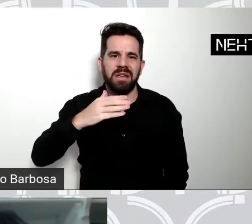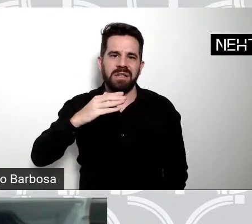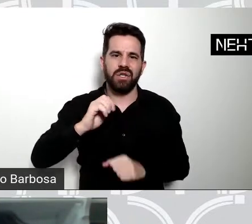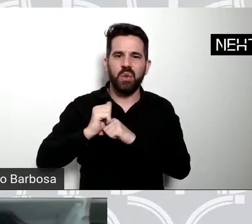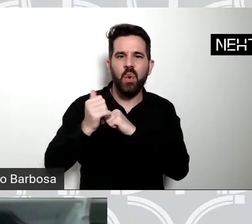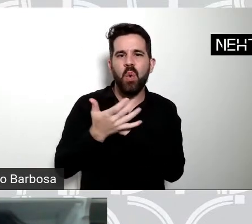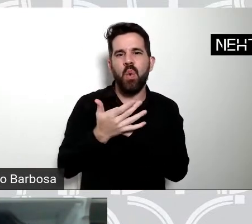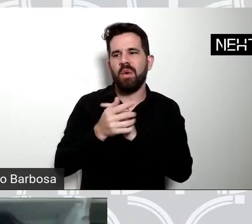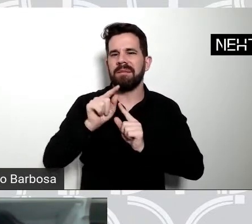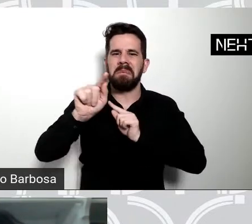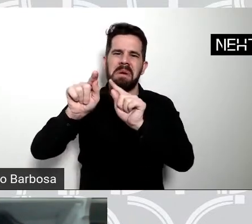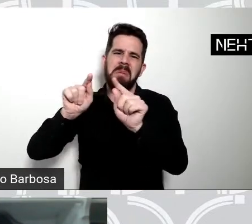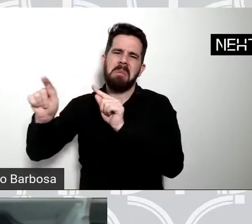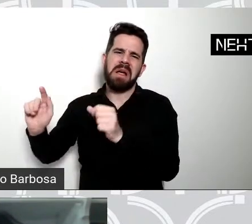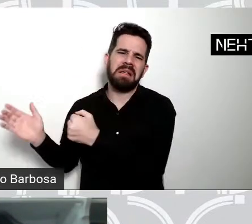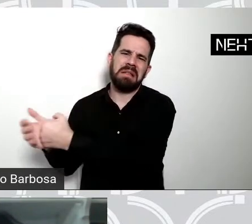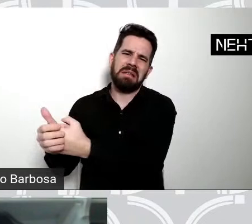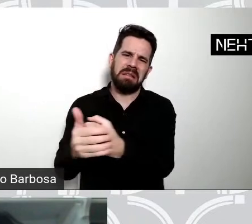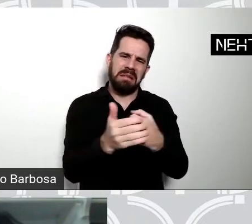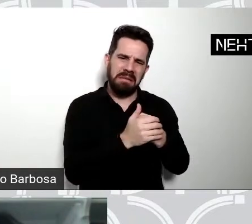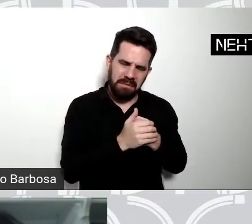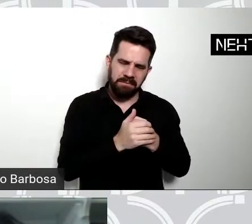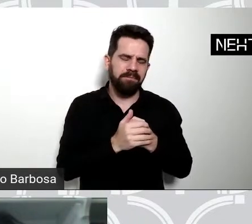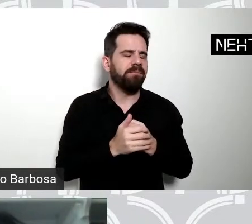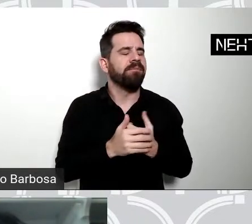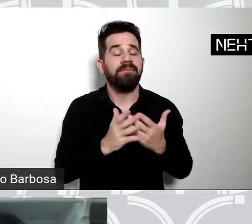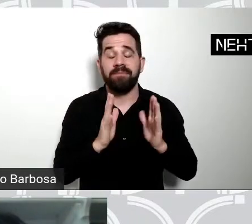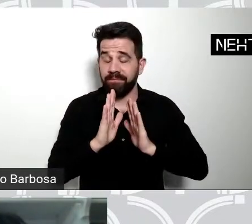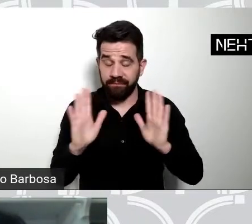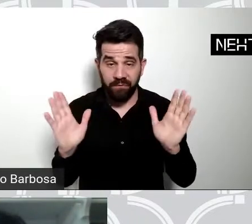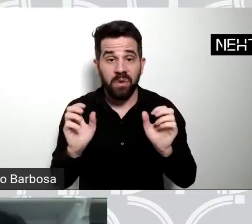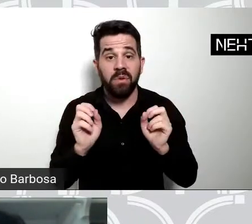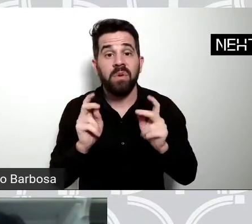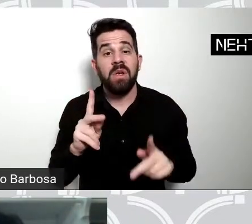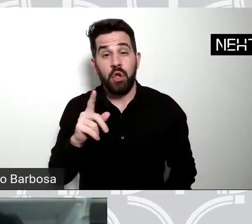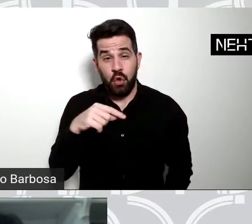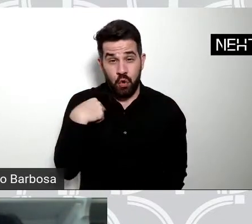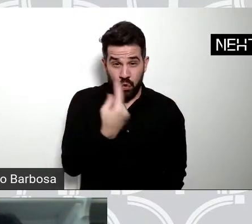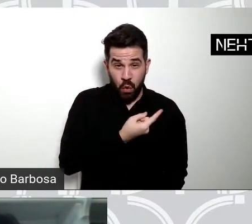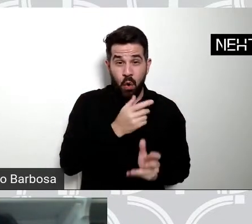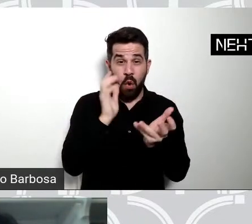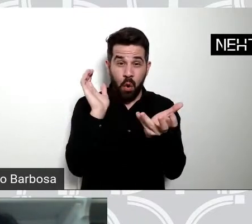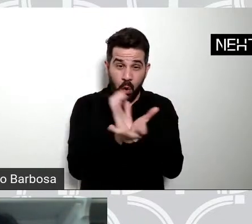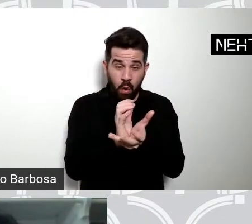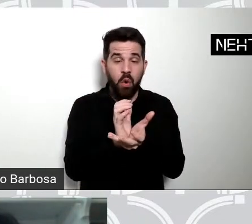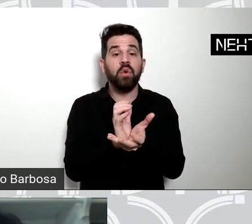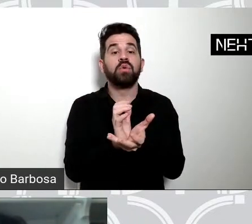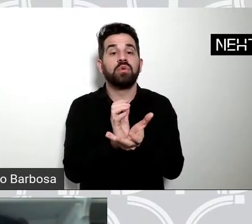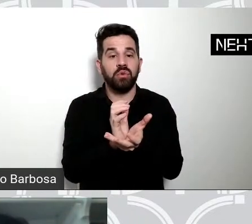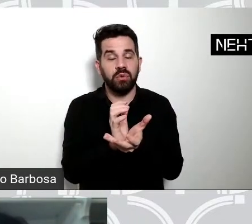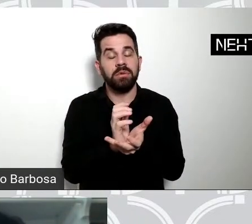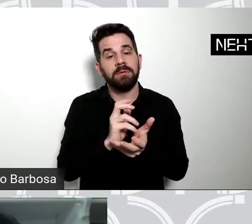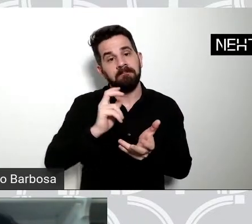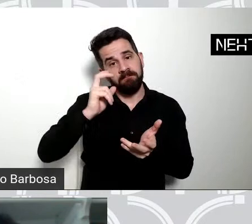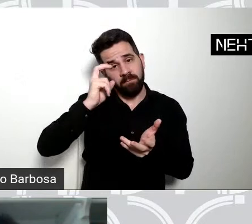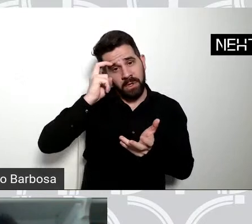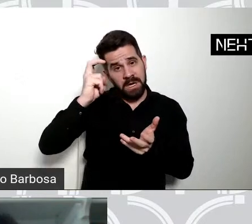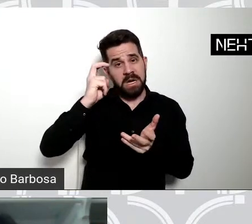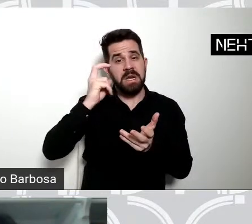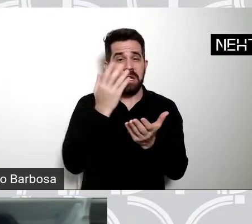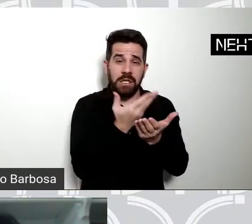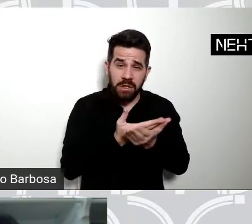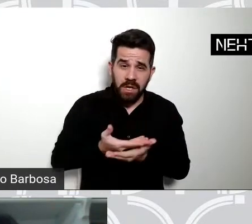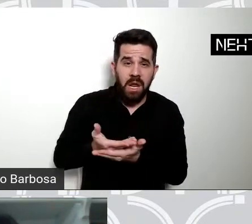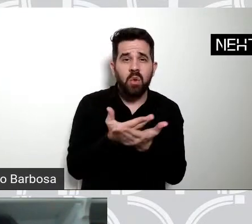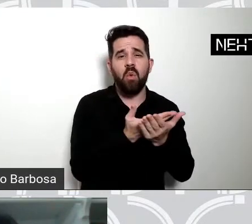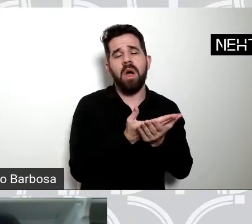Então, nós como intelectuais, repito, mais uma vez, né? E como tradutólogos, estamos e somos preocupados